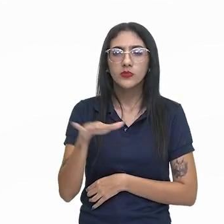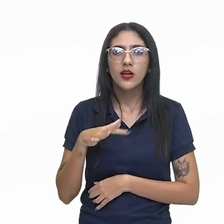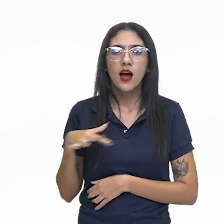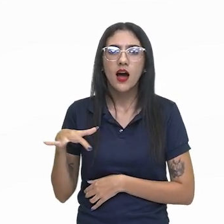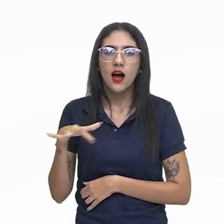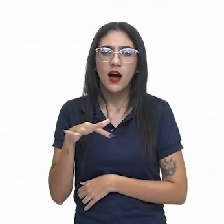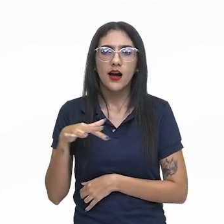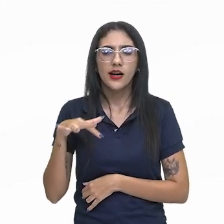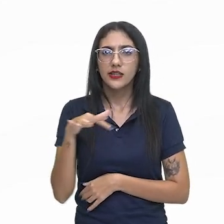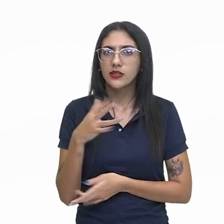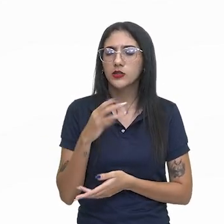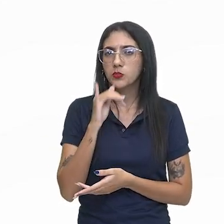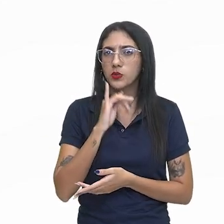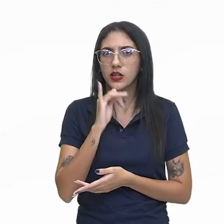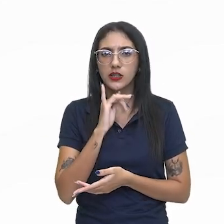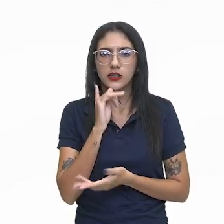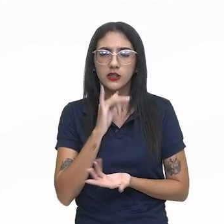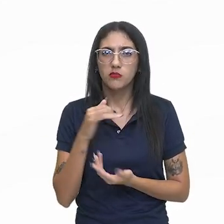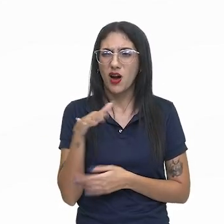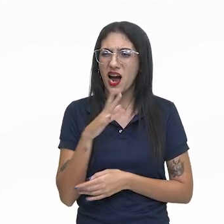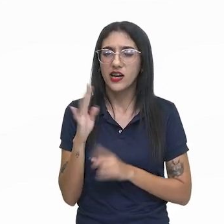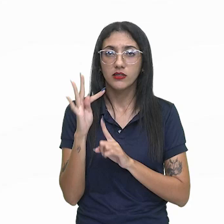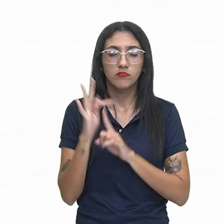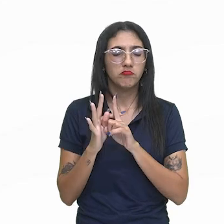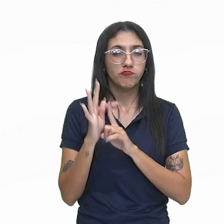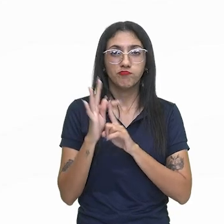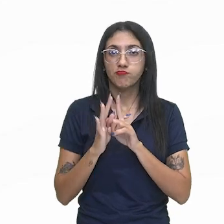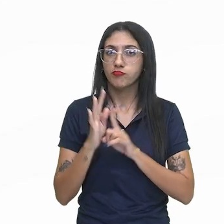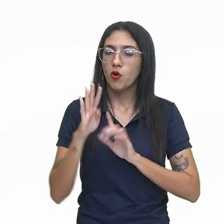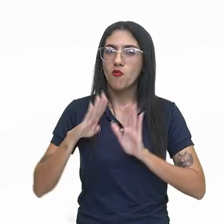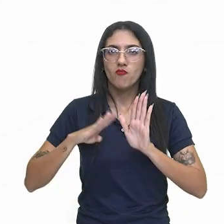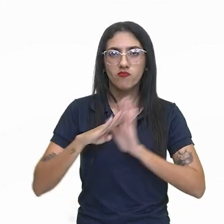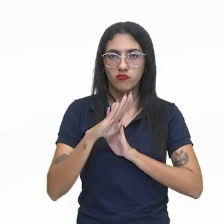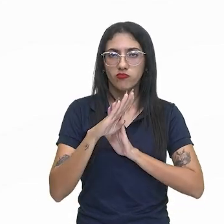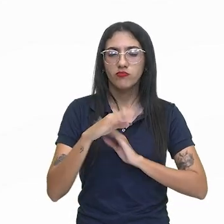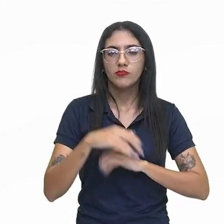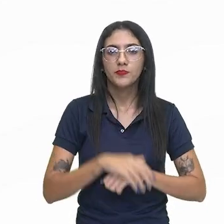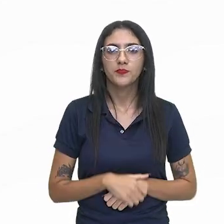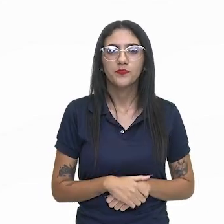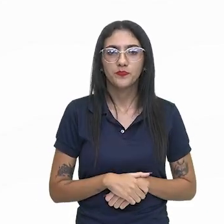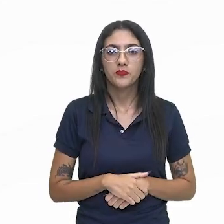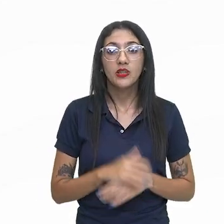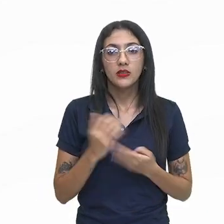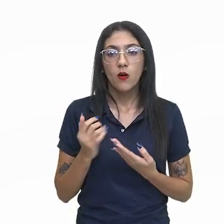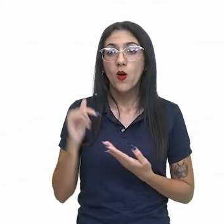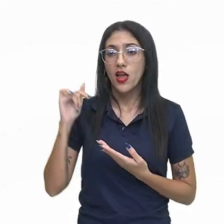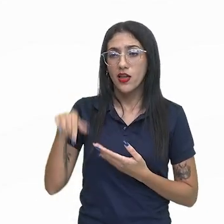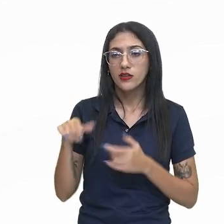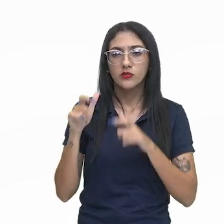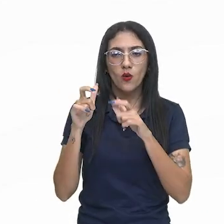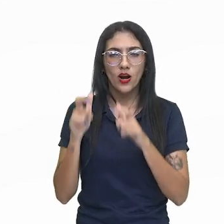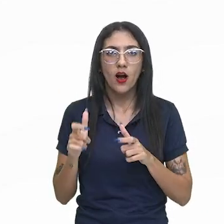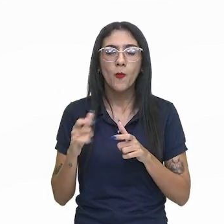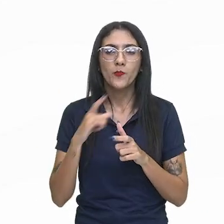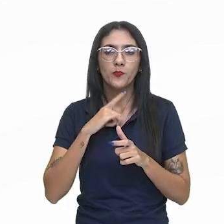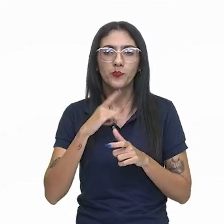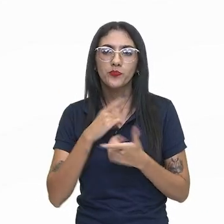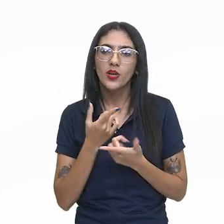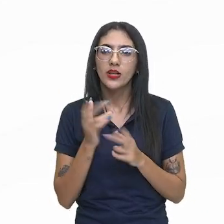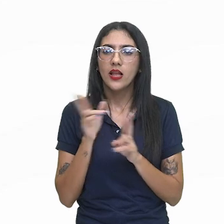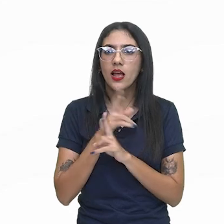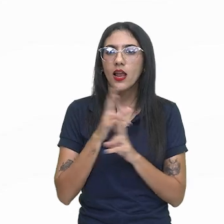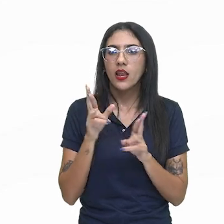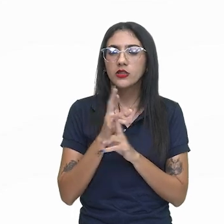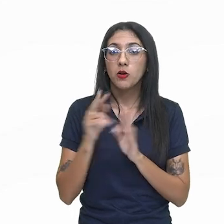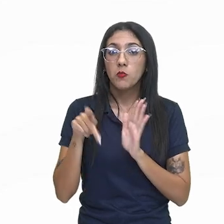locais extremos, como as fontes hidrotermais. Esses locais extremos, gente, está relacionado